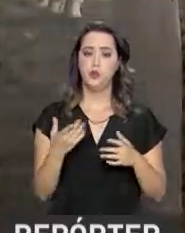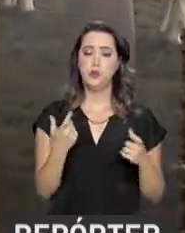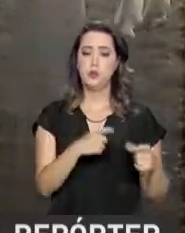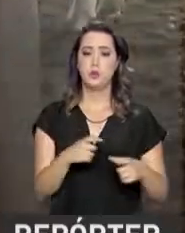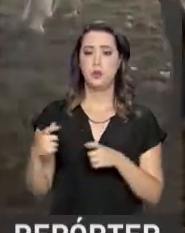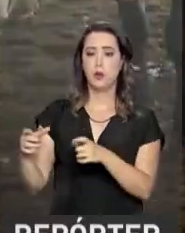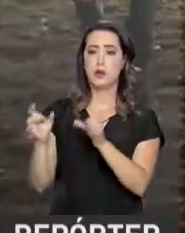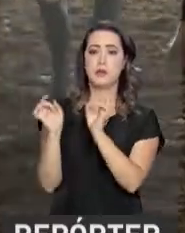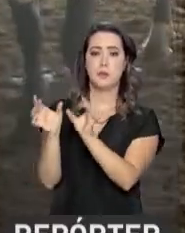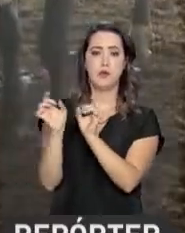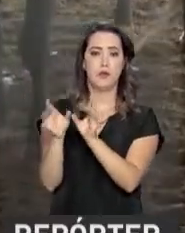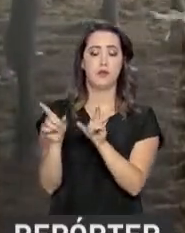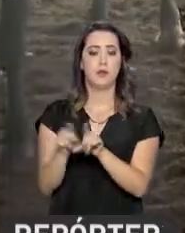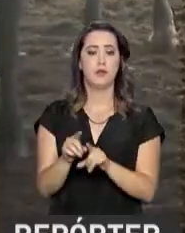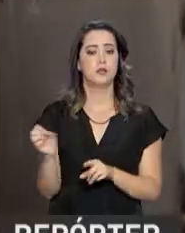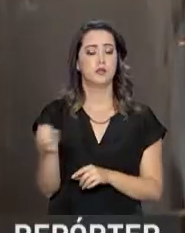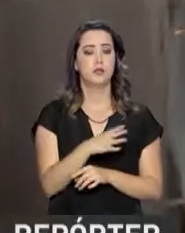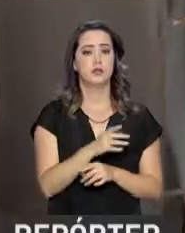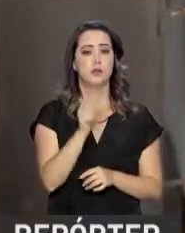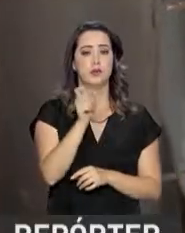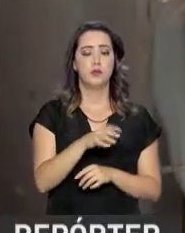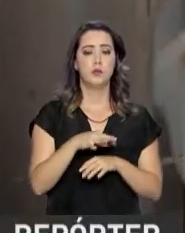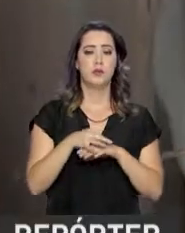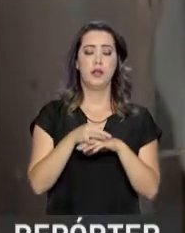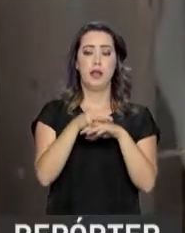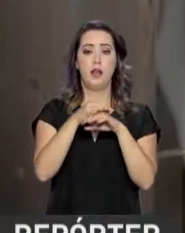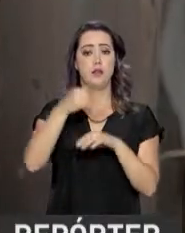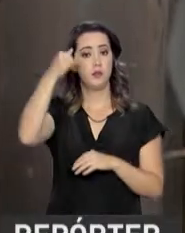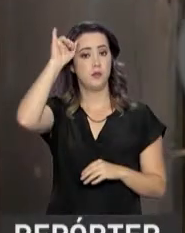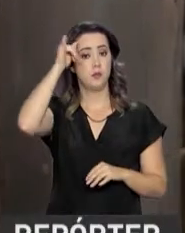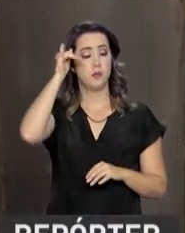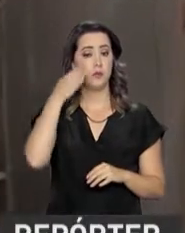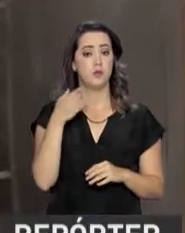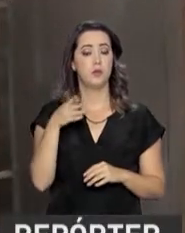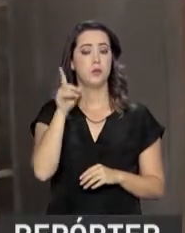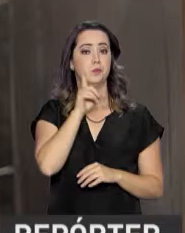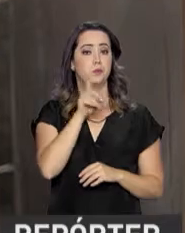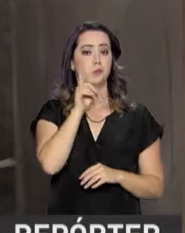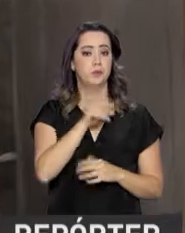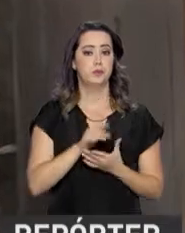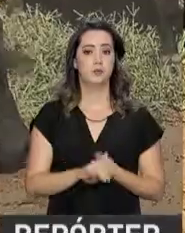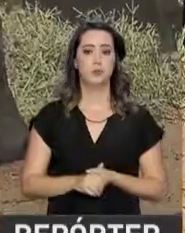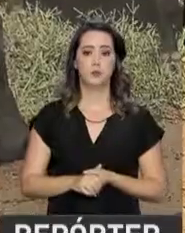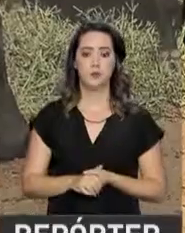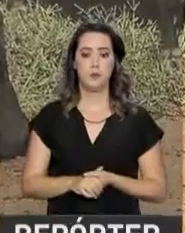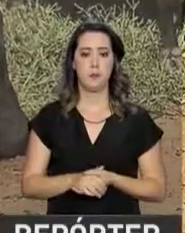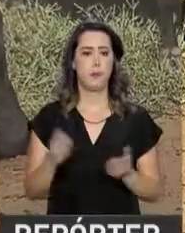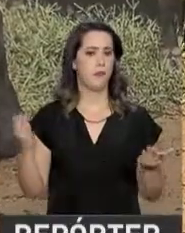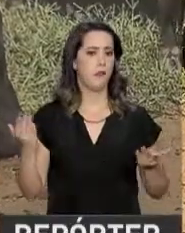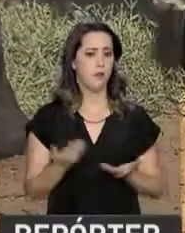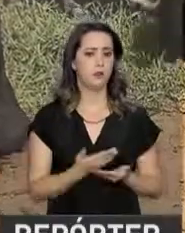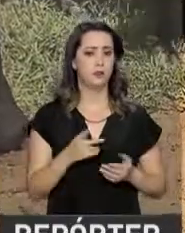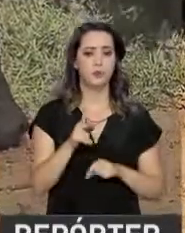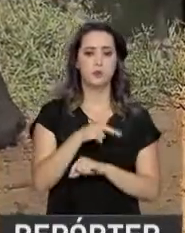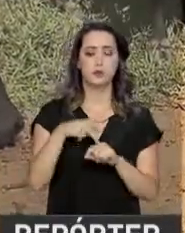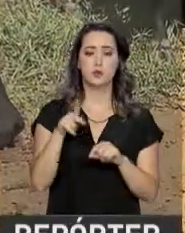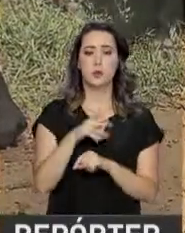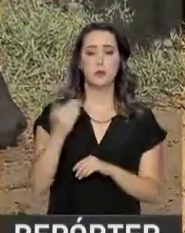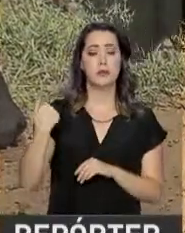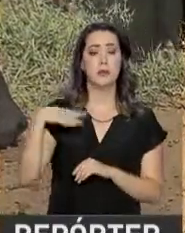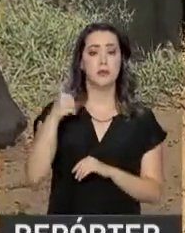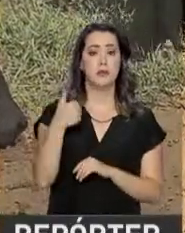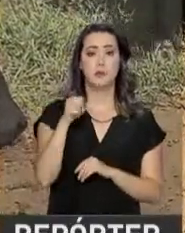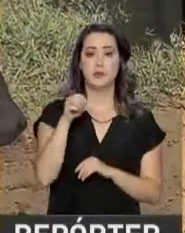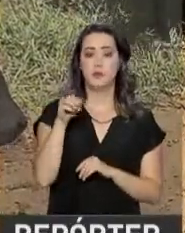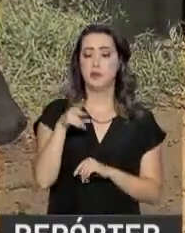e o destaque é a entrada da carne bovina brasileira nos estados unidos hoje o país vende para mais de